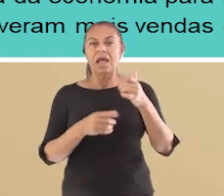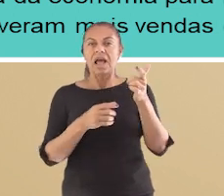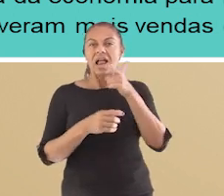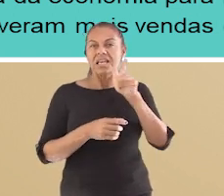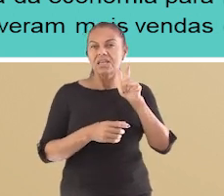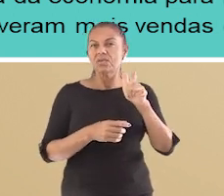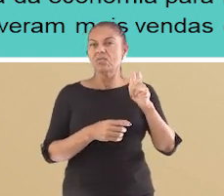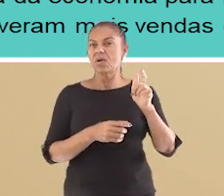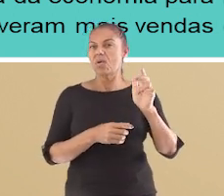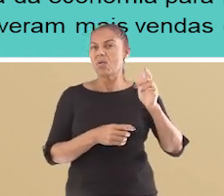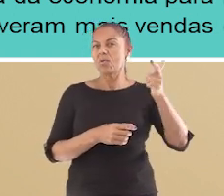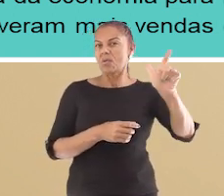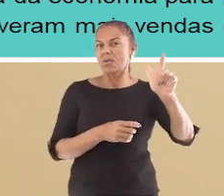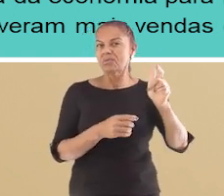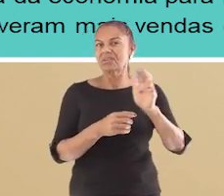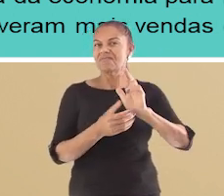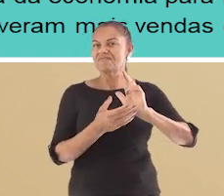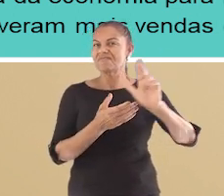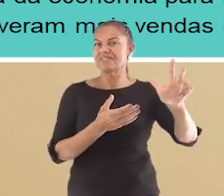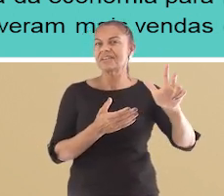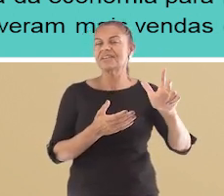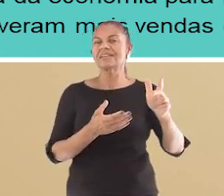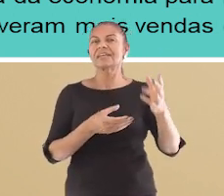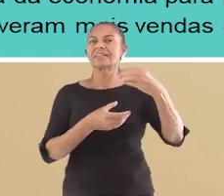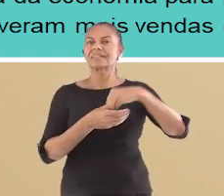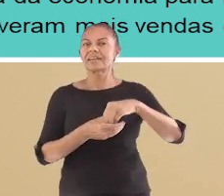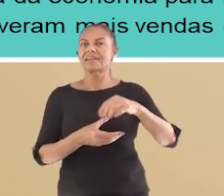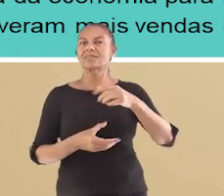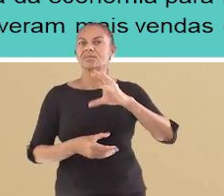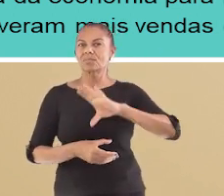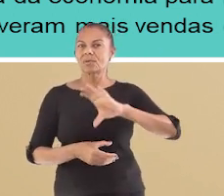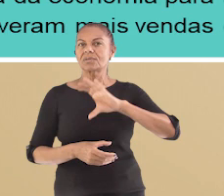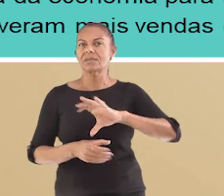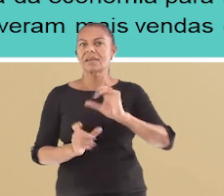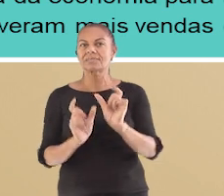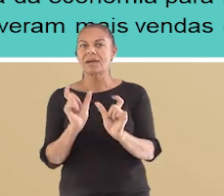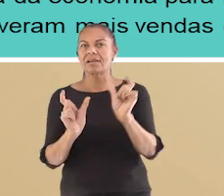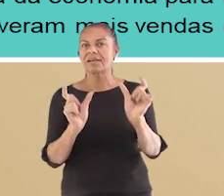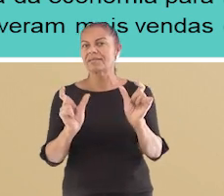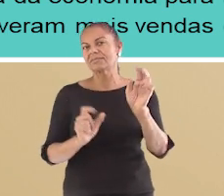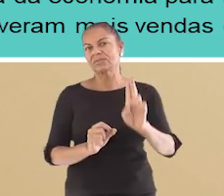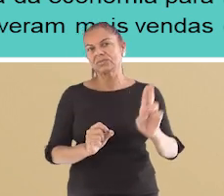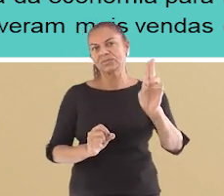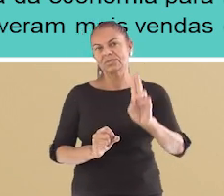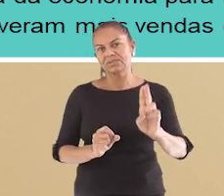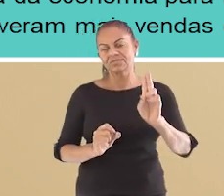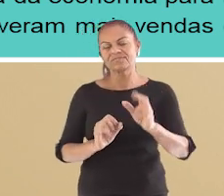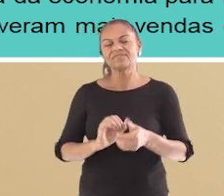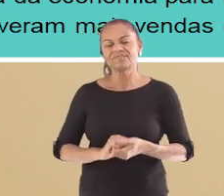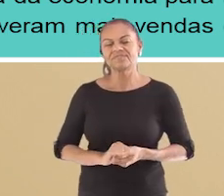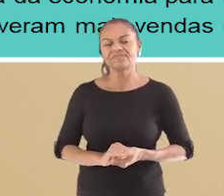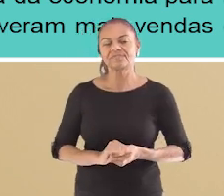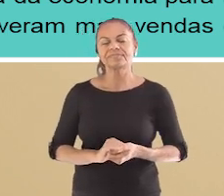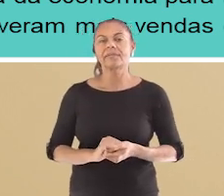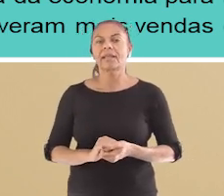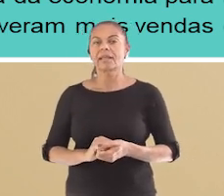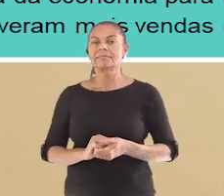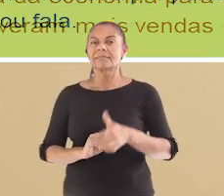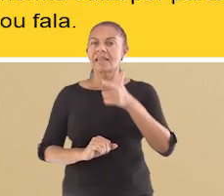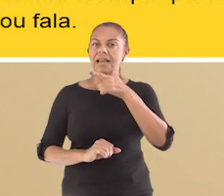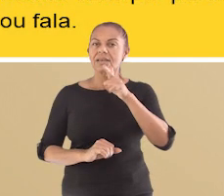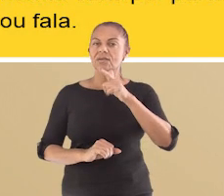os estrangeirismos? Mas, antes de entendermos o que são estrangeirismos, precisamos falar sobre vícios de